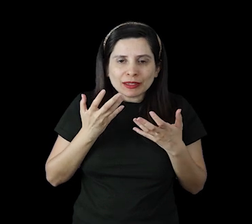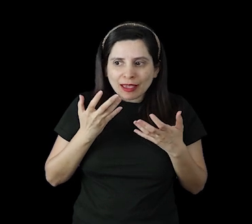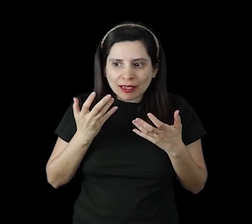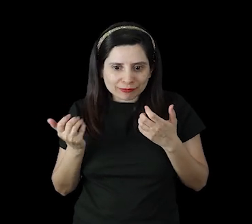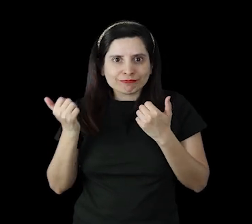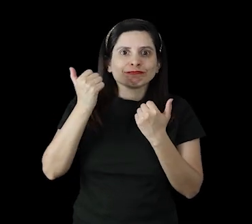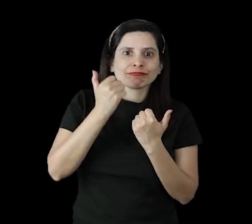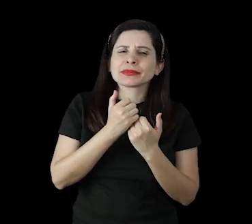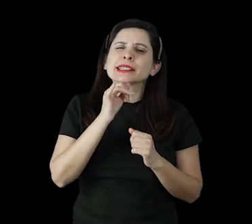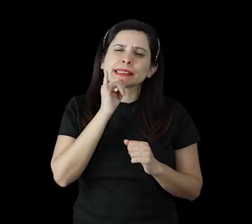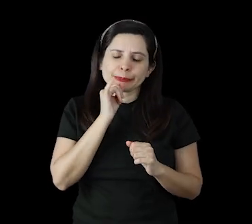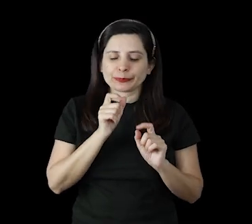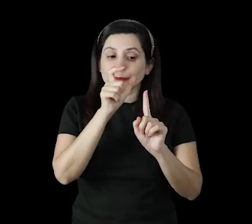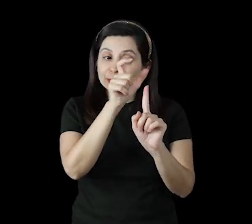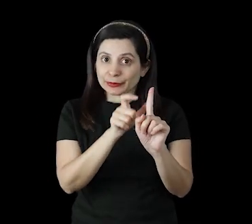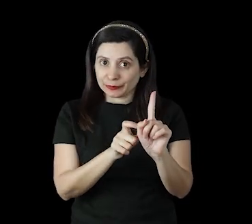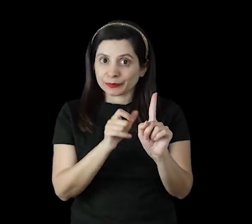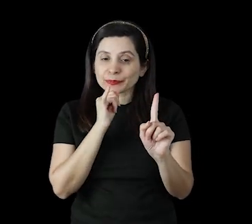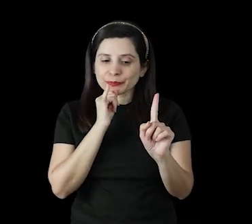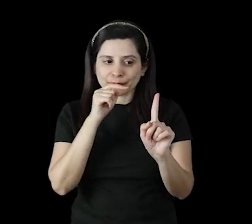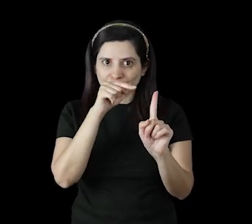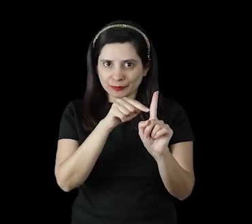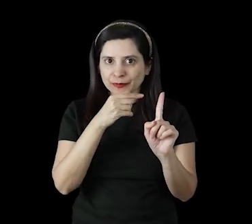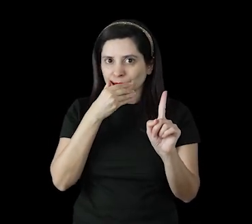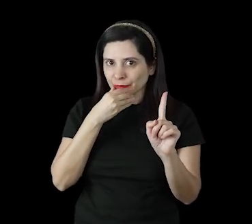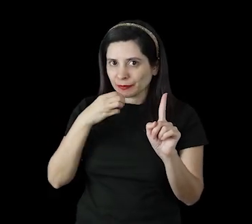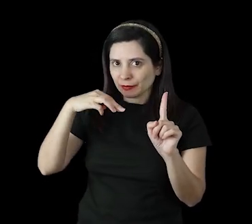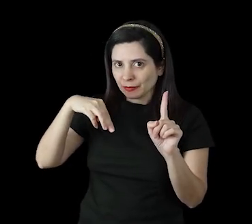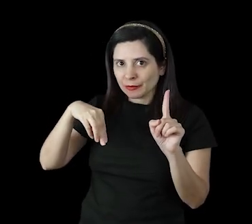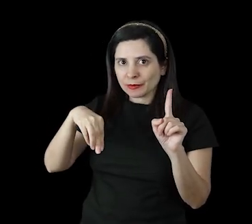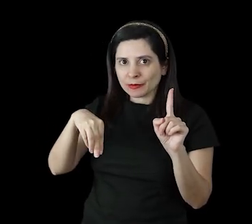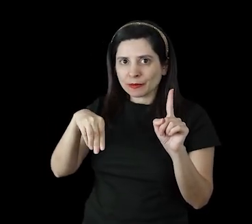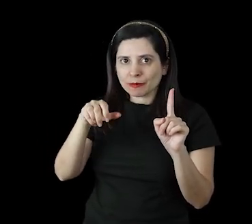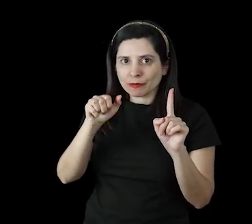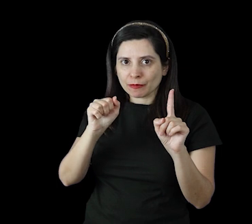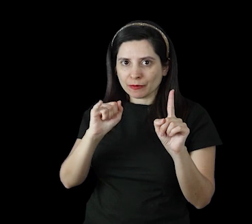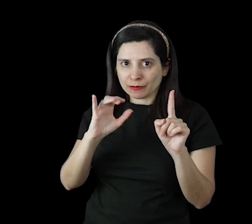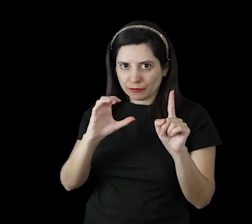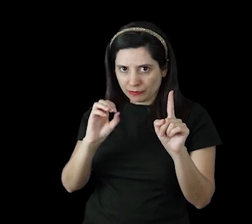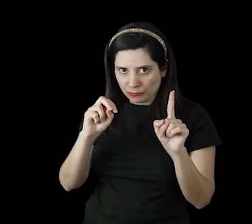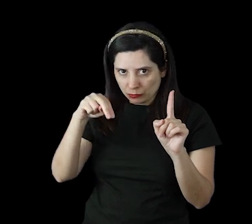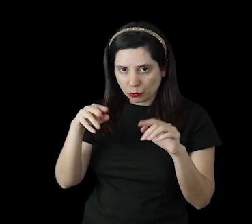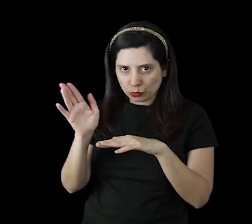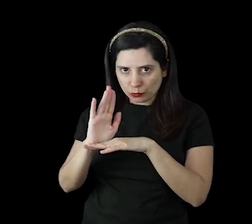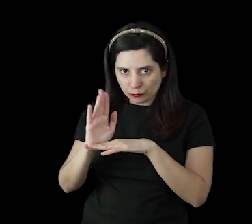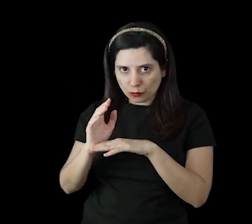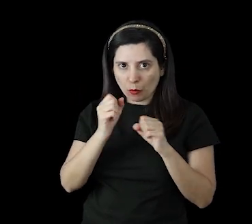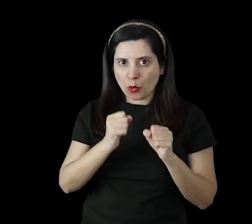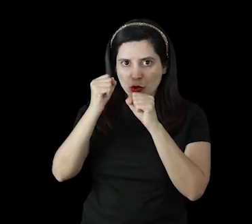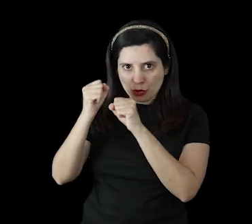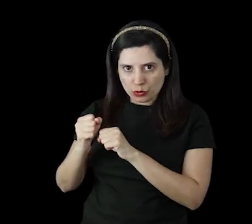personagem, por exemplo, o Michael, que eu já falei do Poderoso Chefão, né? Ela pega uma falha dele